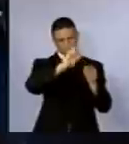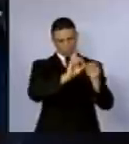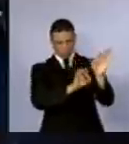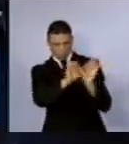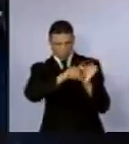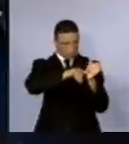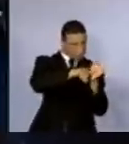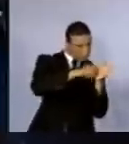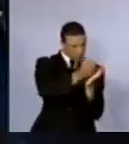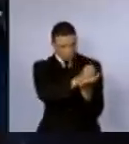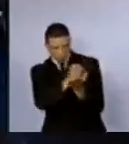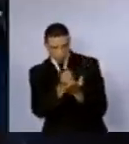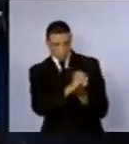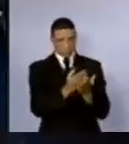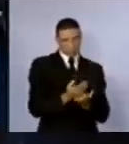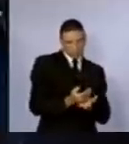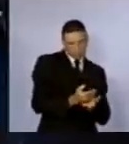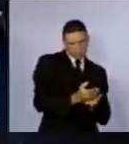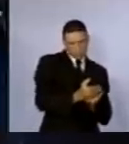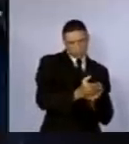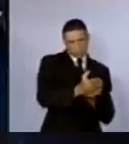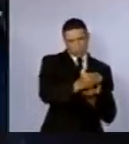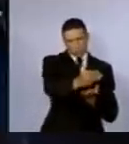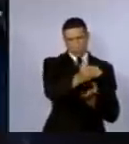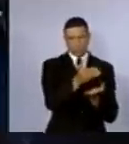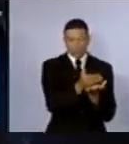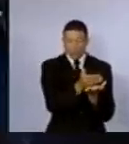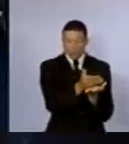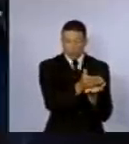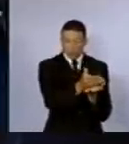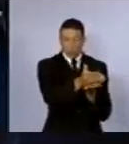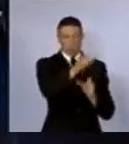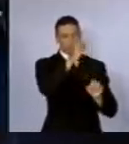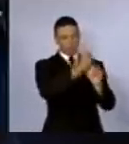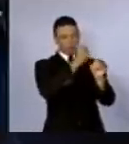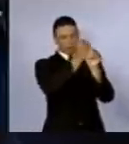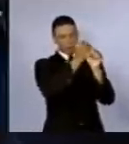controle inicial, que é efetivamente na fase